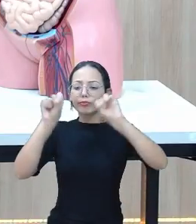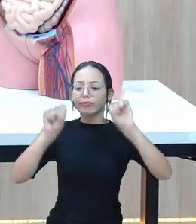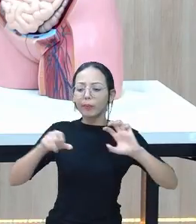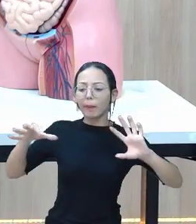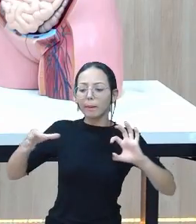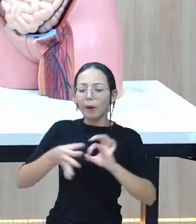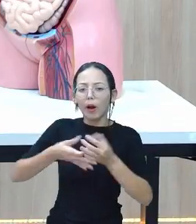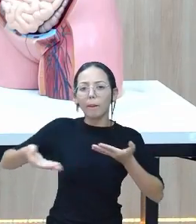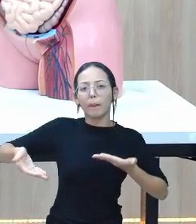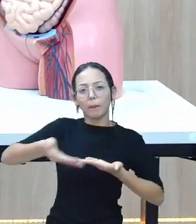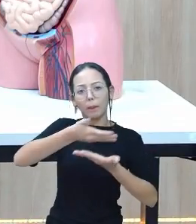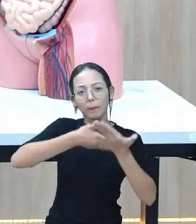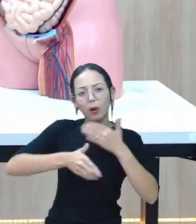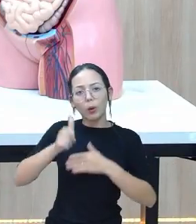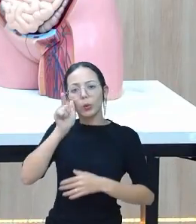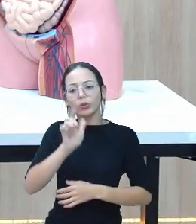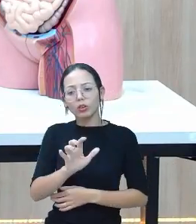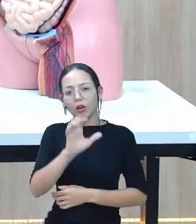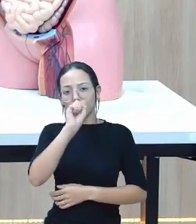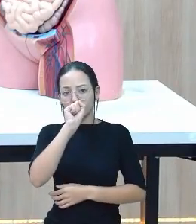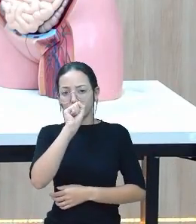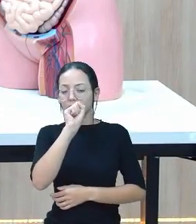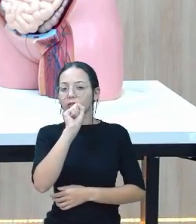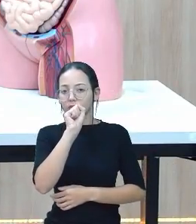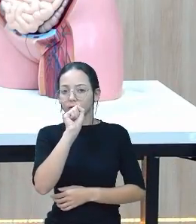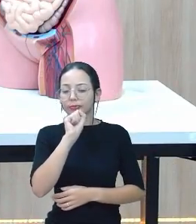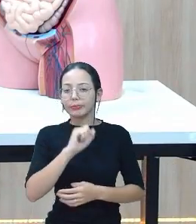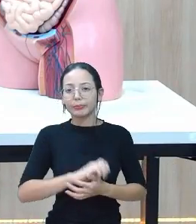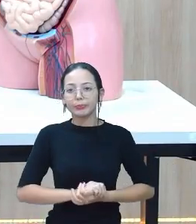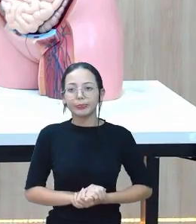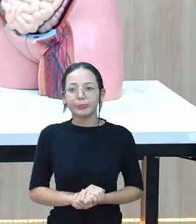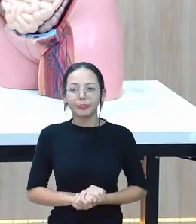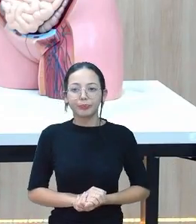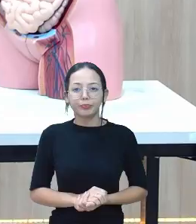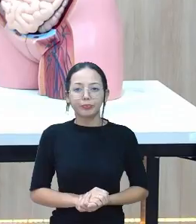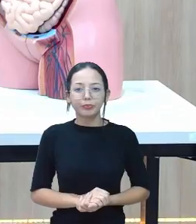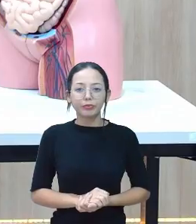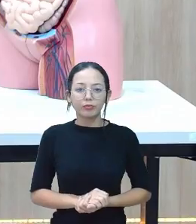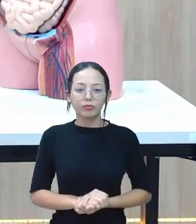que ocorra a nossa respiração.